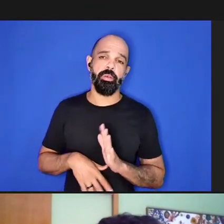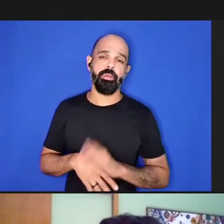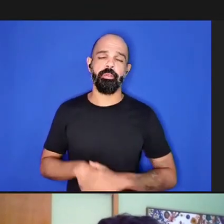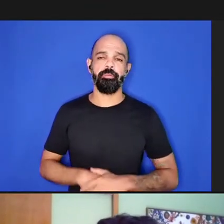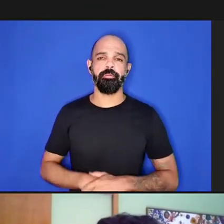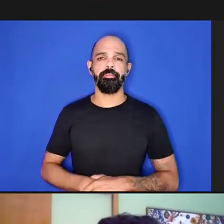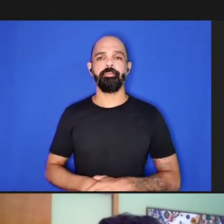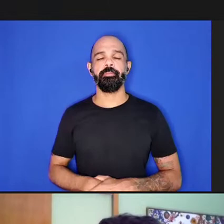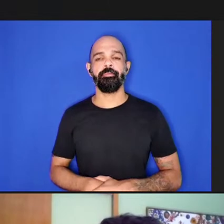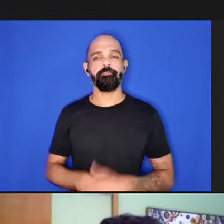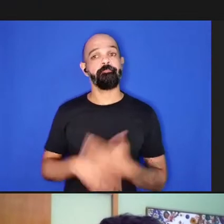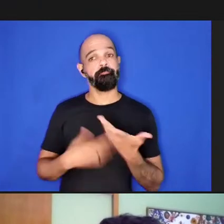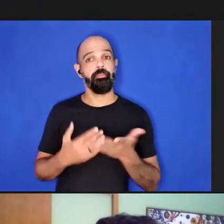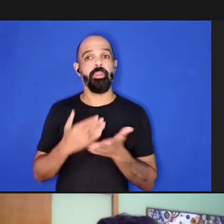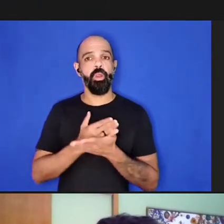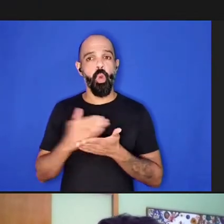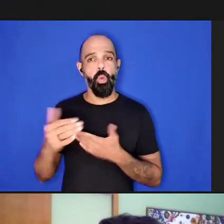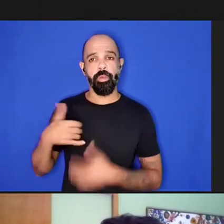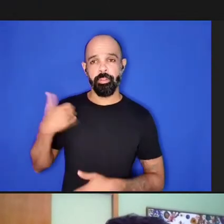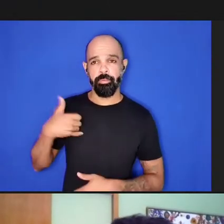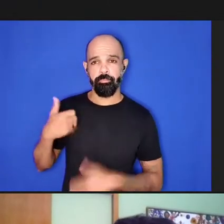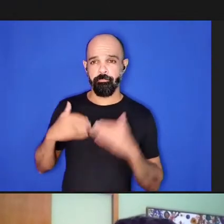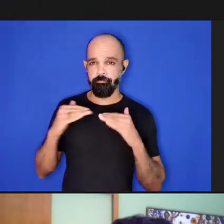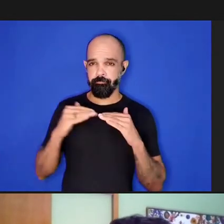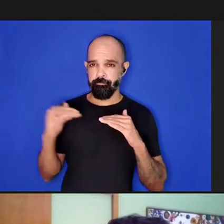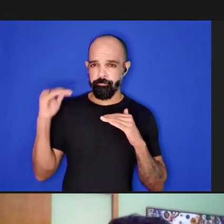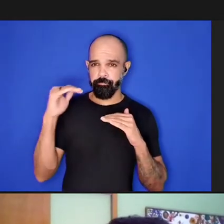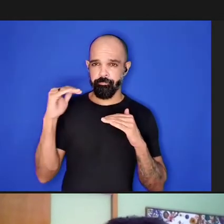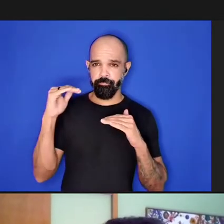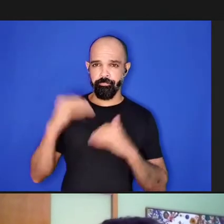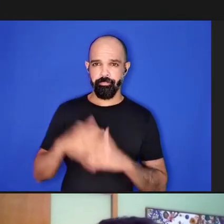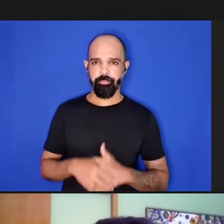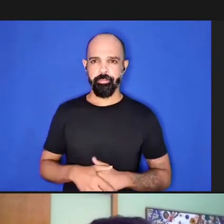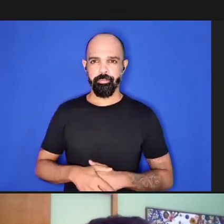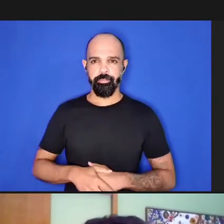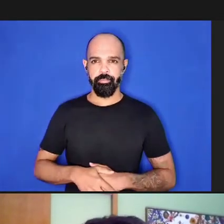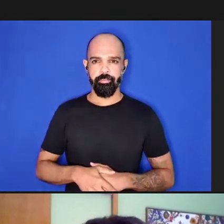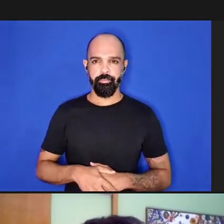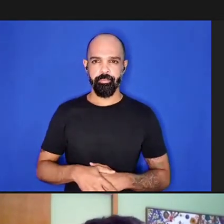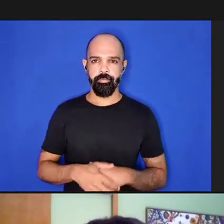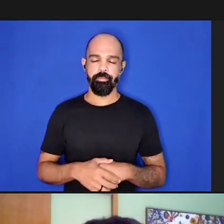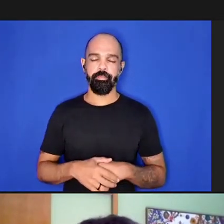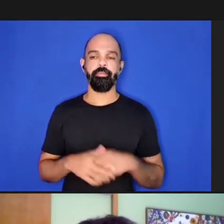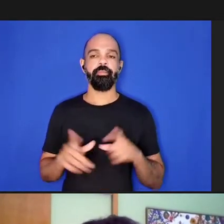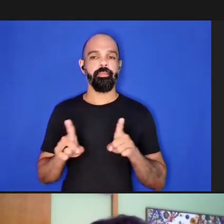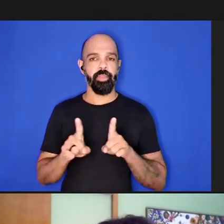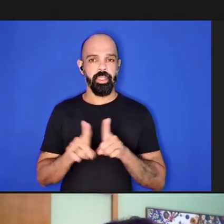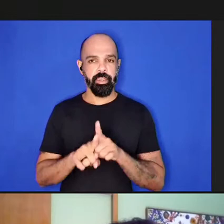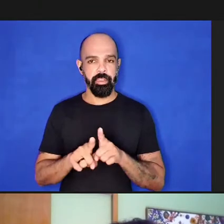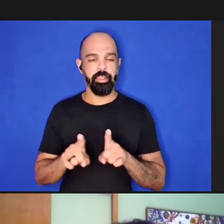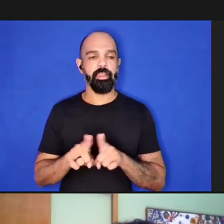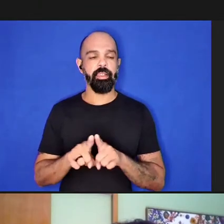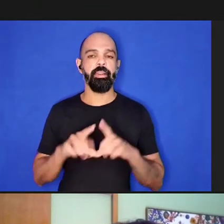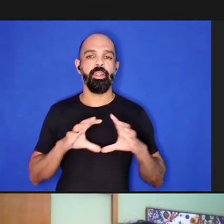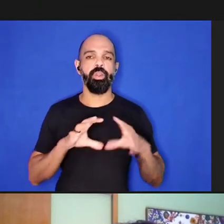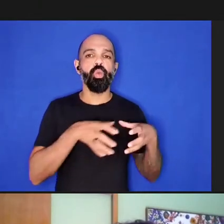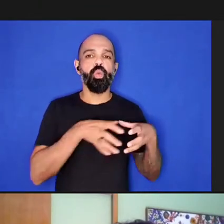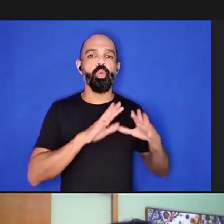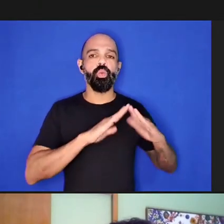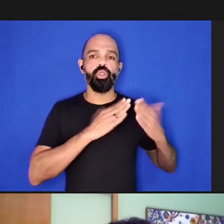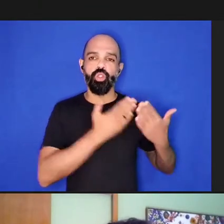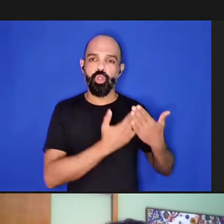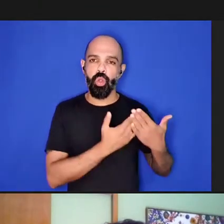Então, a gente começa com uma faixa etária mais alta. Também, sim, com turmas de escolas